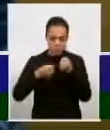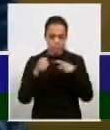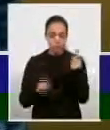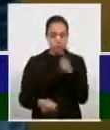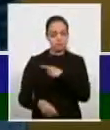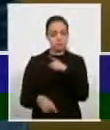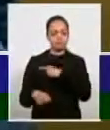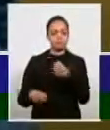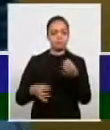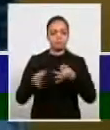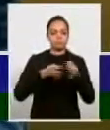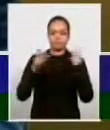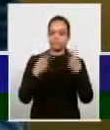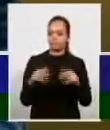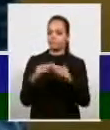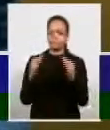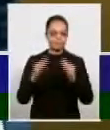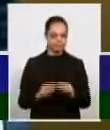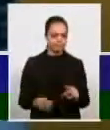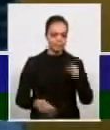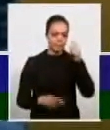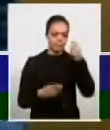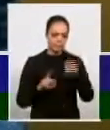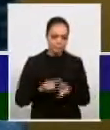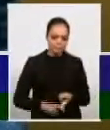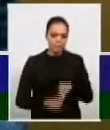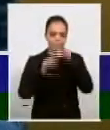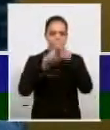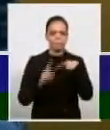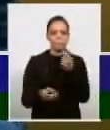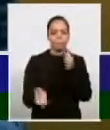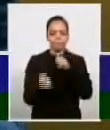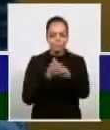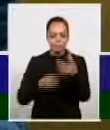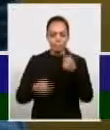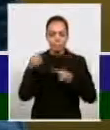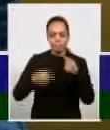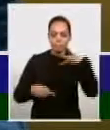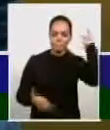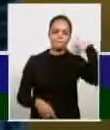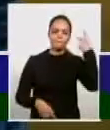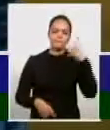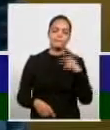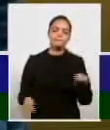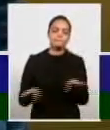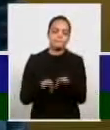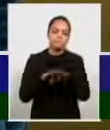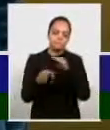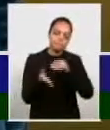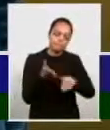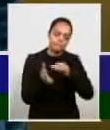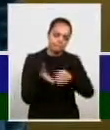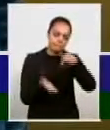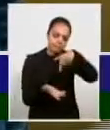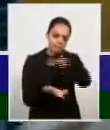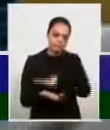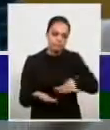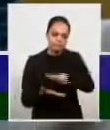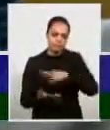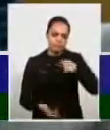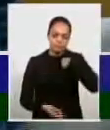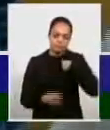nessa casa que foi suspenso, que retiramos para discutir com os vereadores, né, e também com a Secretaria de Meio Ambiente.